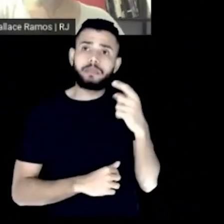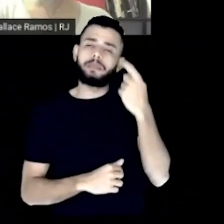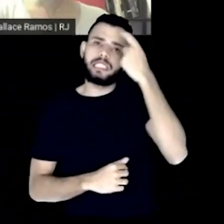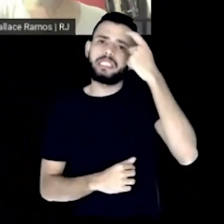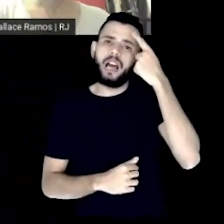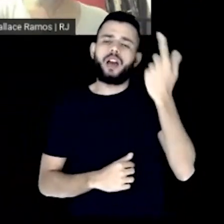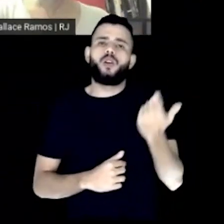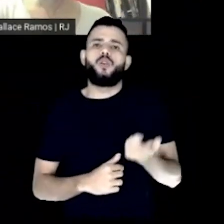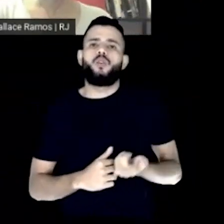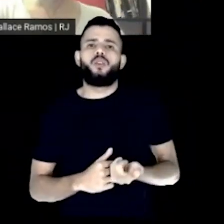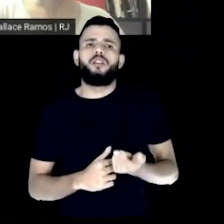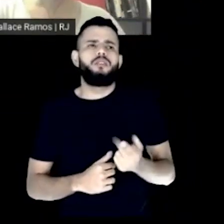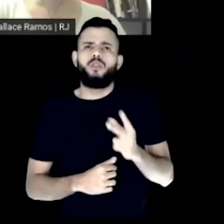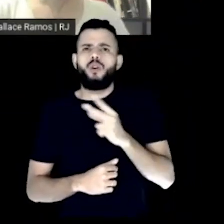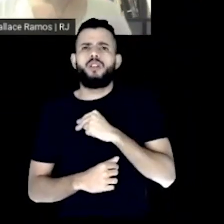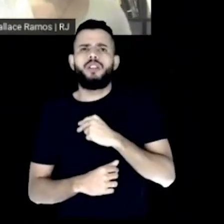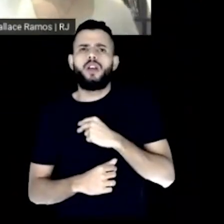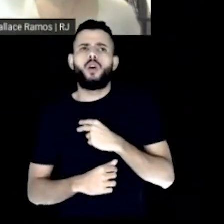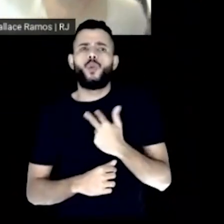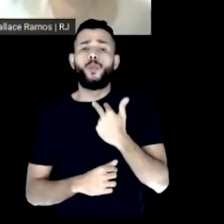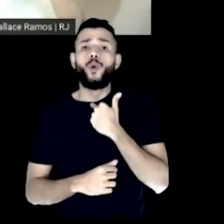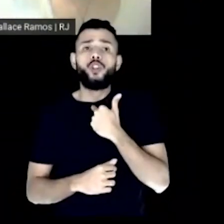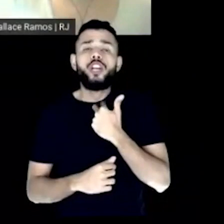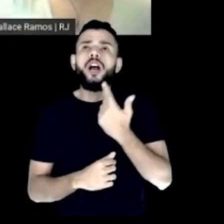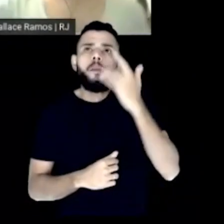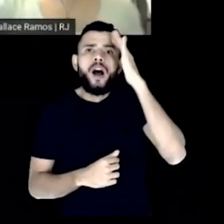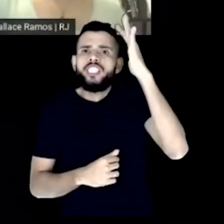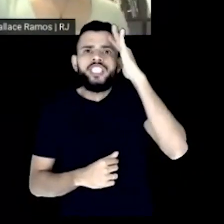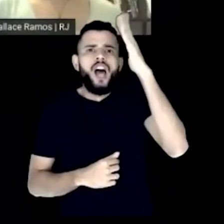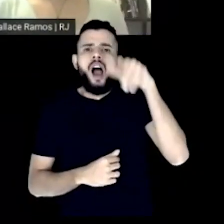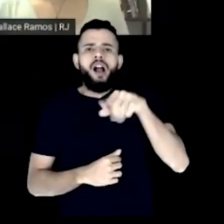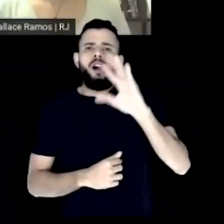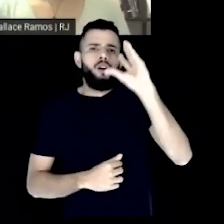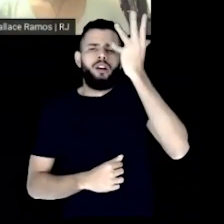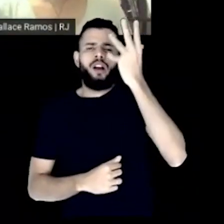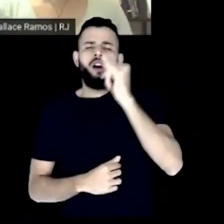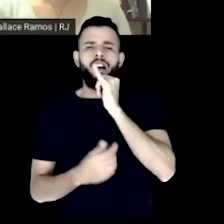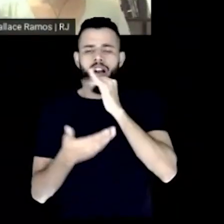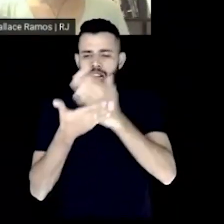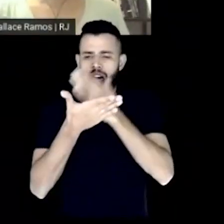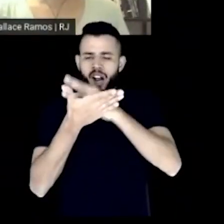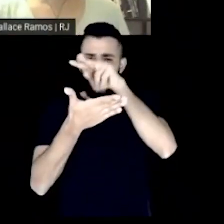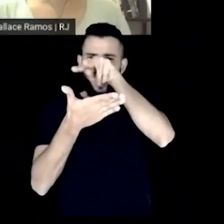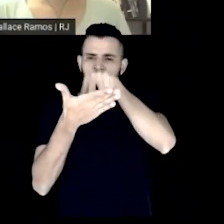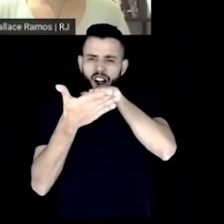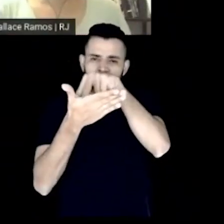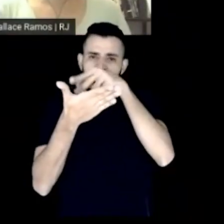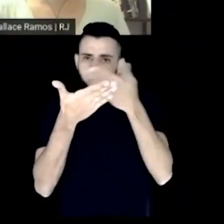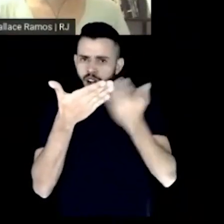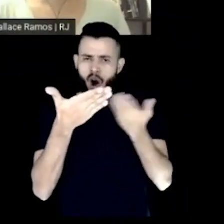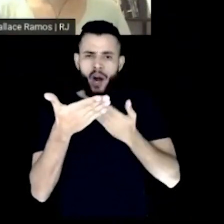se vocês tiveram essa sensação de que. Sim. Porra, eu não podia conceber que isso, porque eu fui ler o